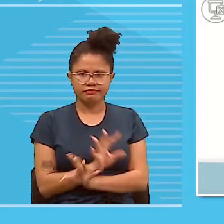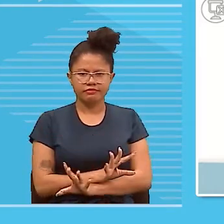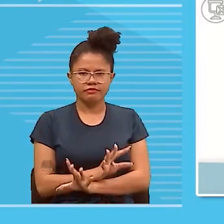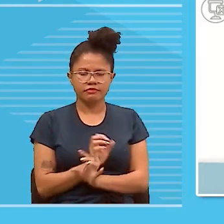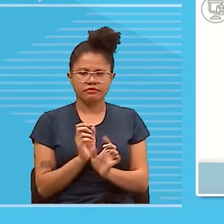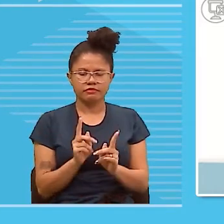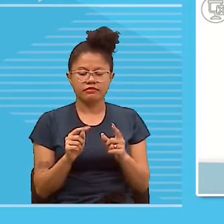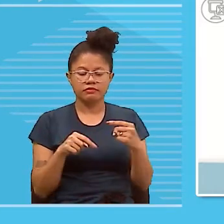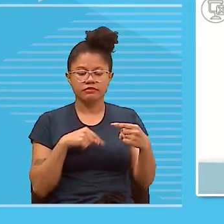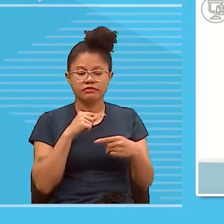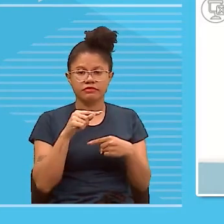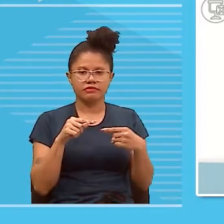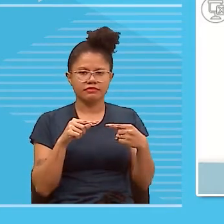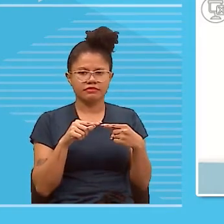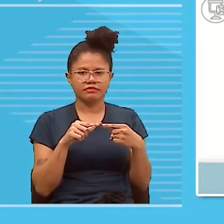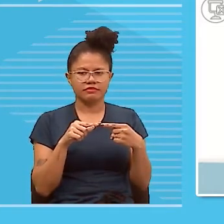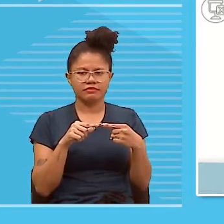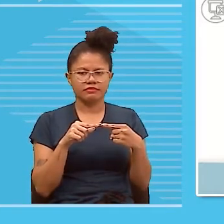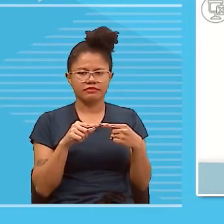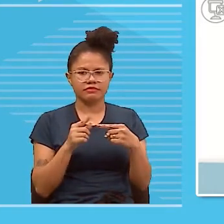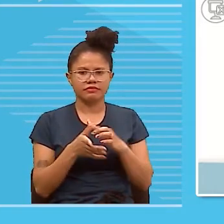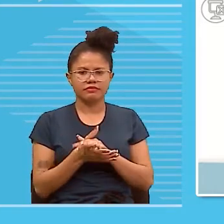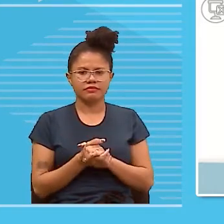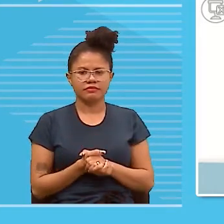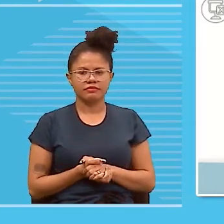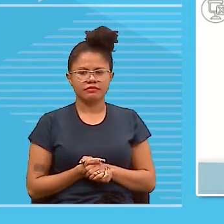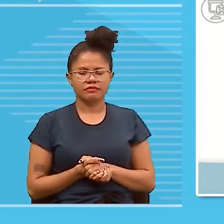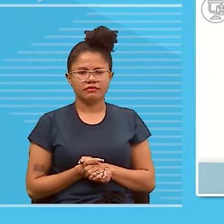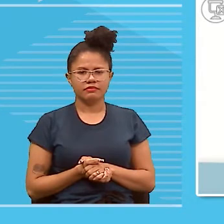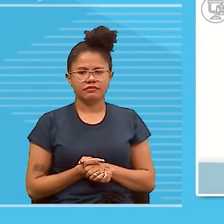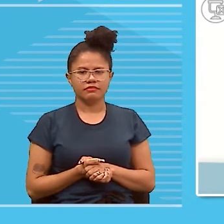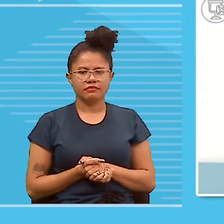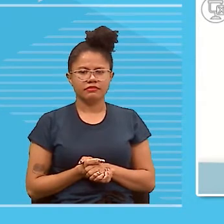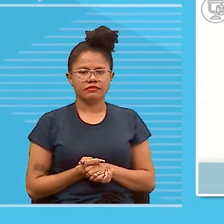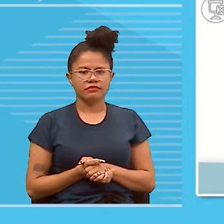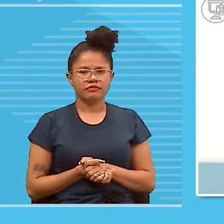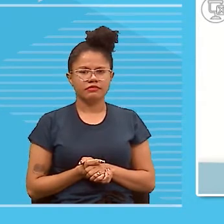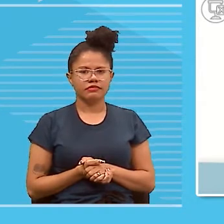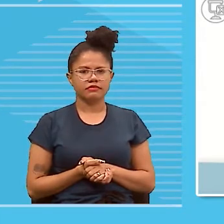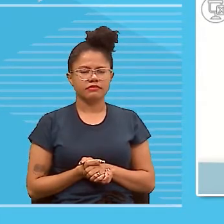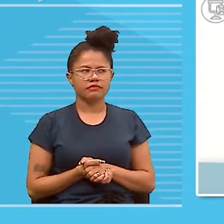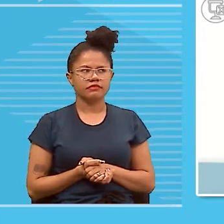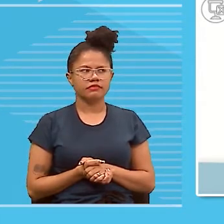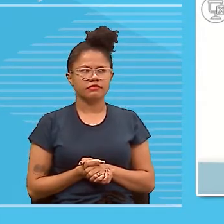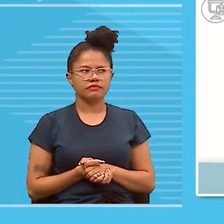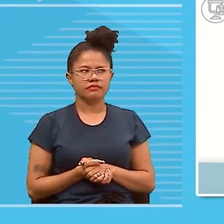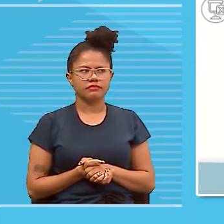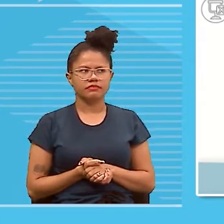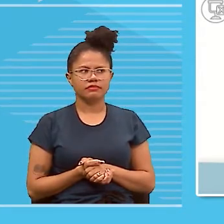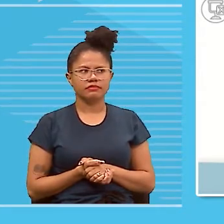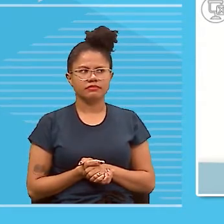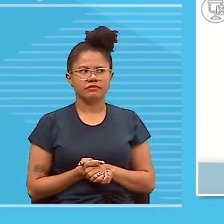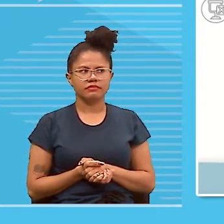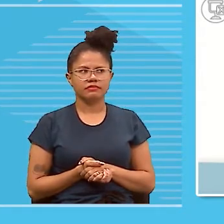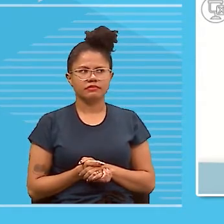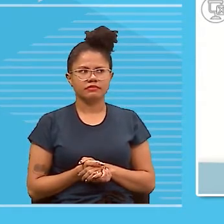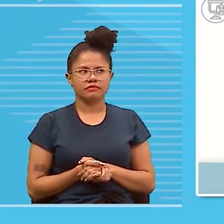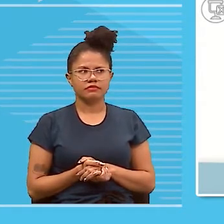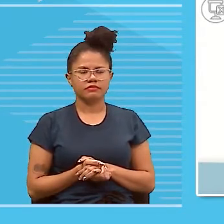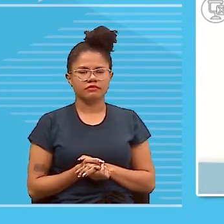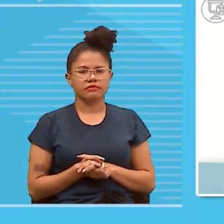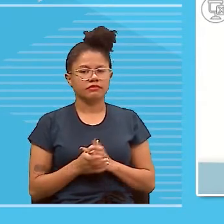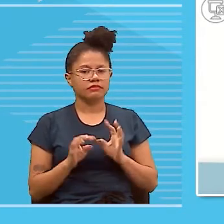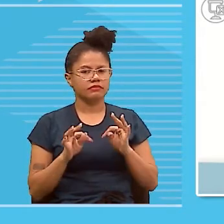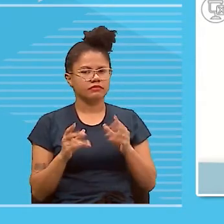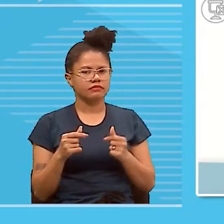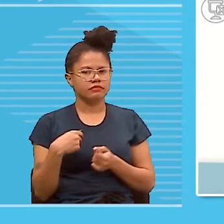é o objetivo né é o objetivo né para que a fim de que né